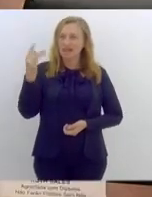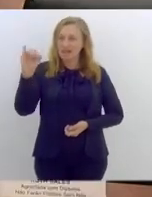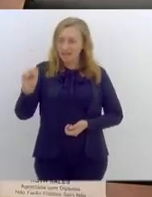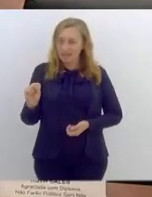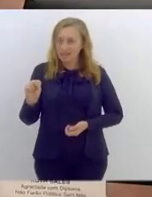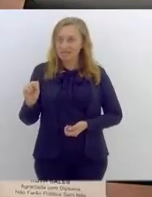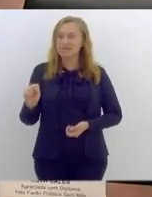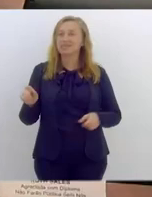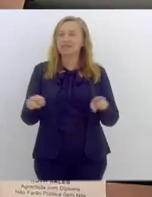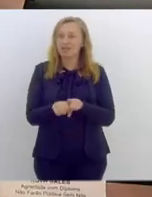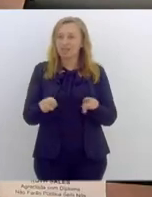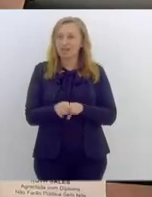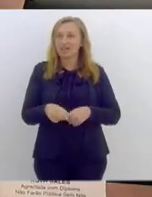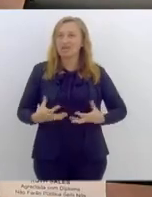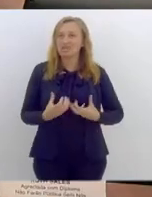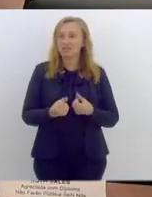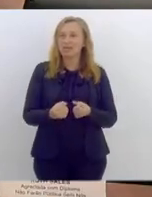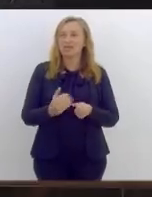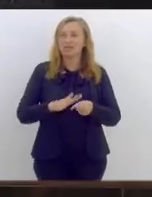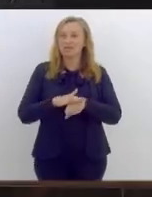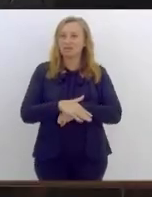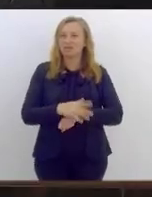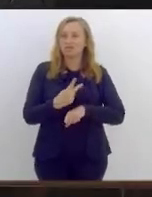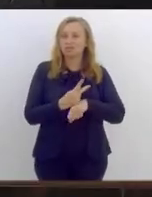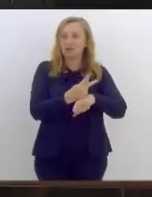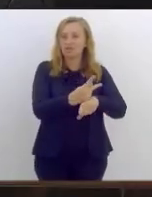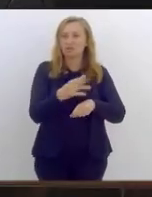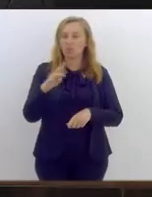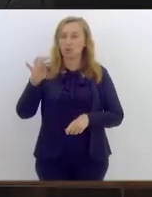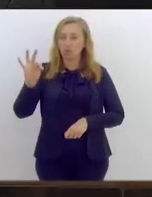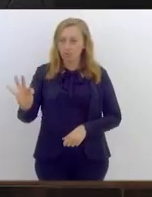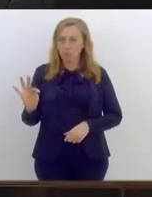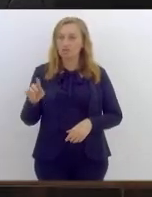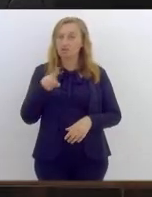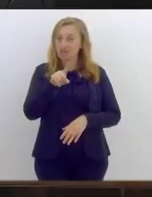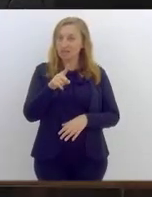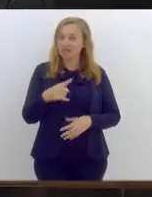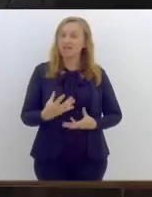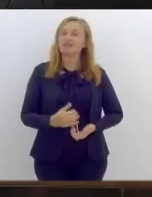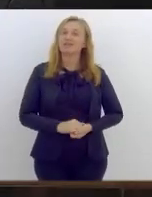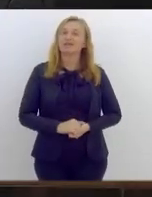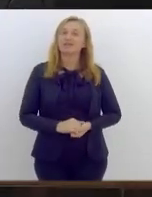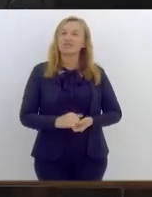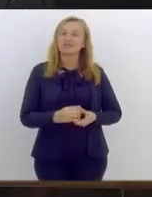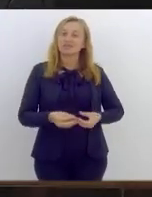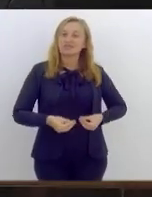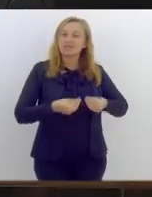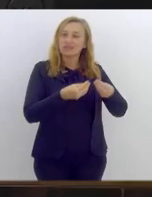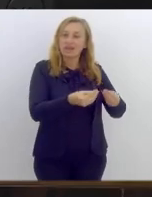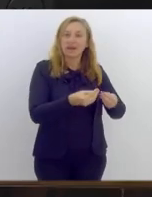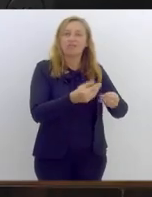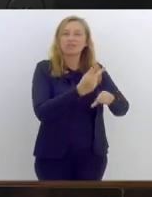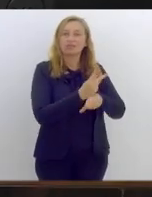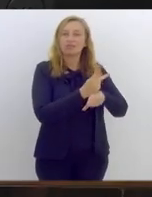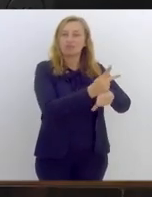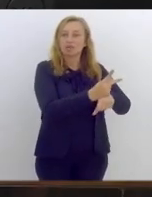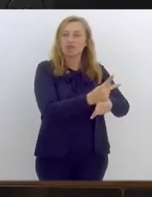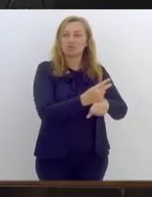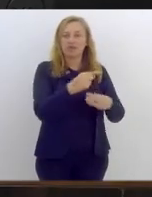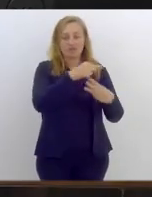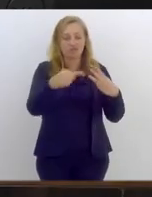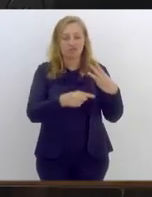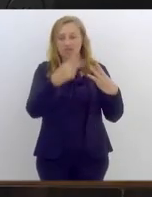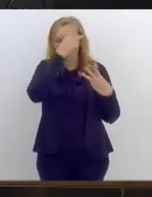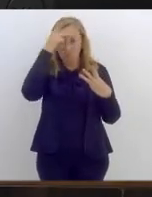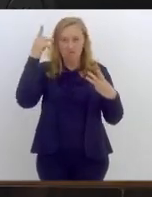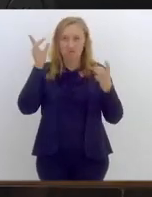recebeu essa noite o prêmio Ruth de Souza. Então, ele está incumbido de levar os prêmios dessas